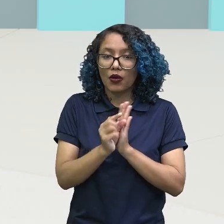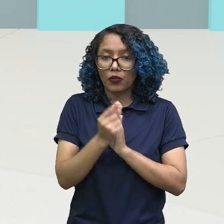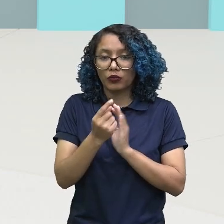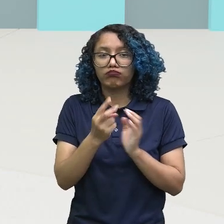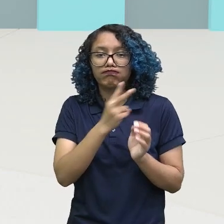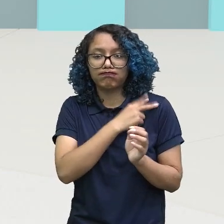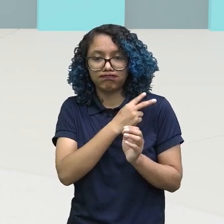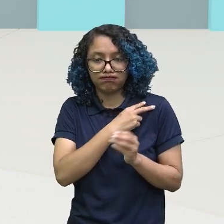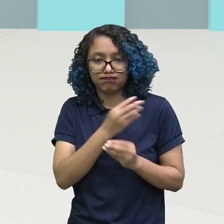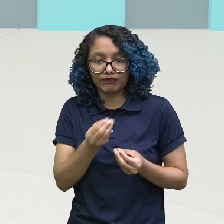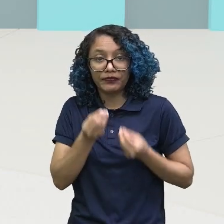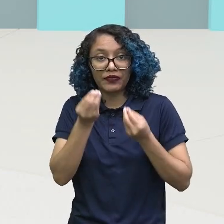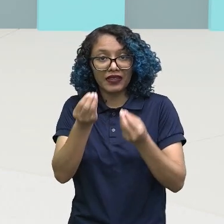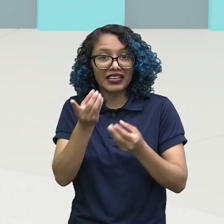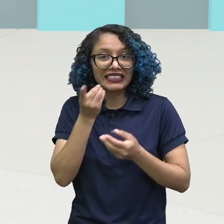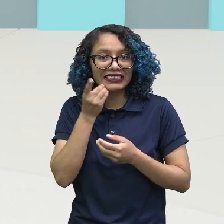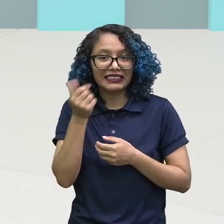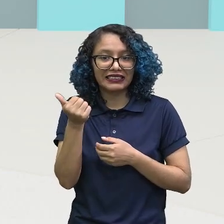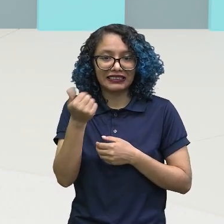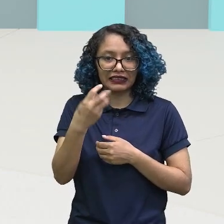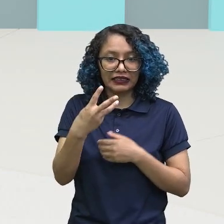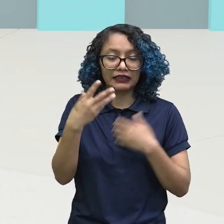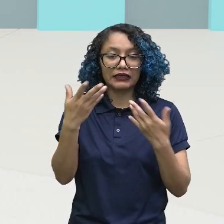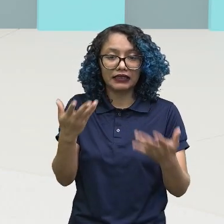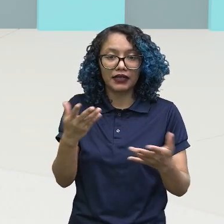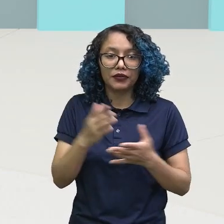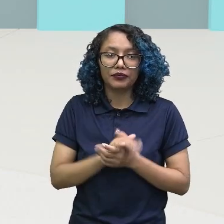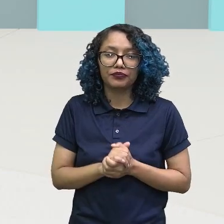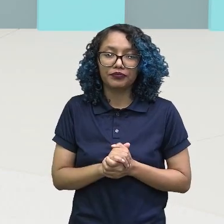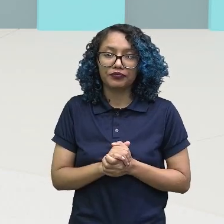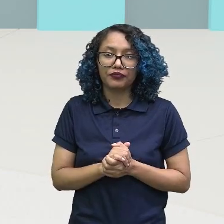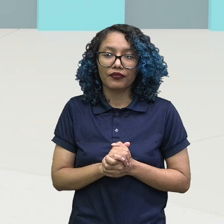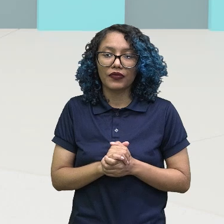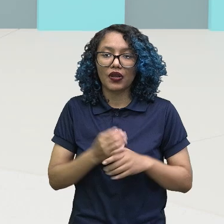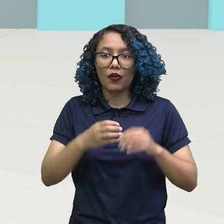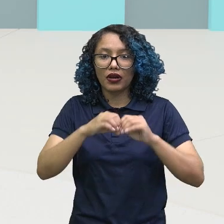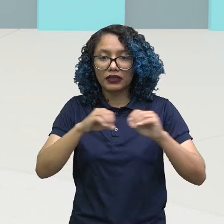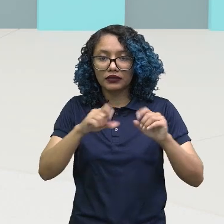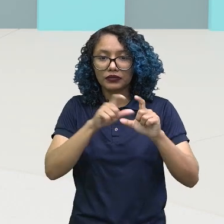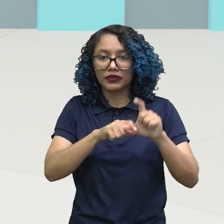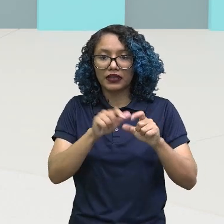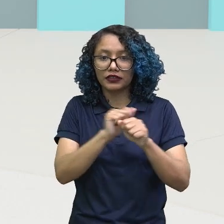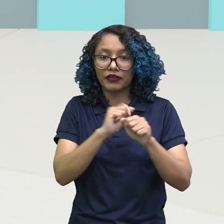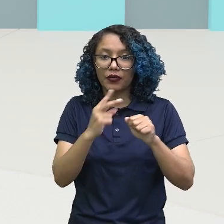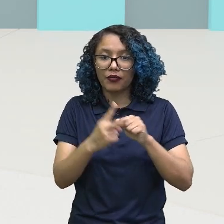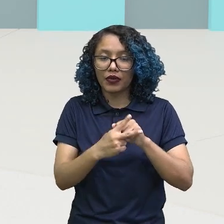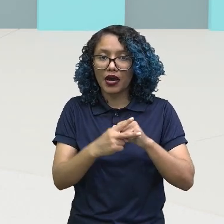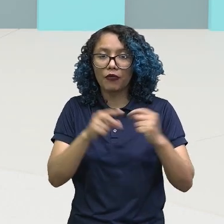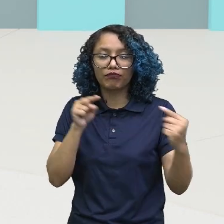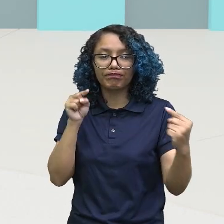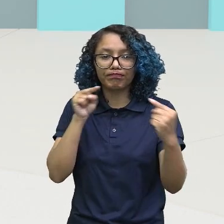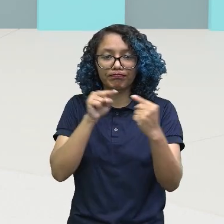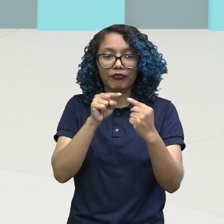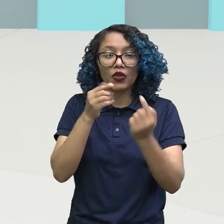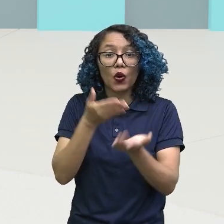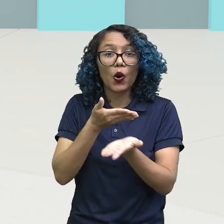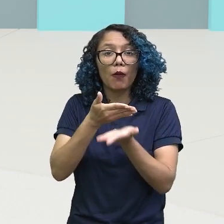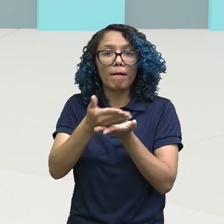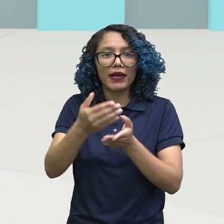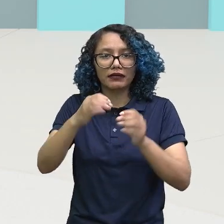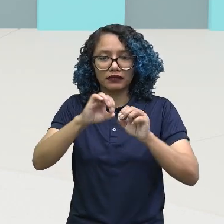observe que aqui, mais uma vez, a oração subordinada adverbial conformativa, ela está iniciando a